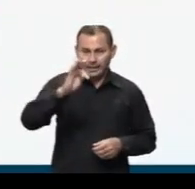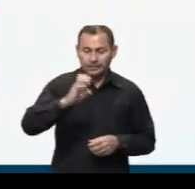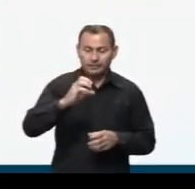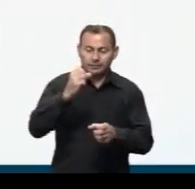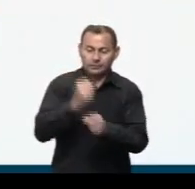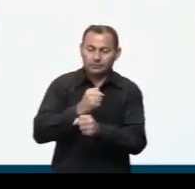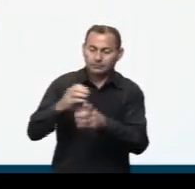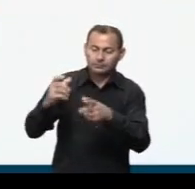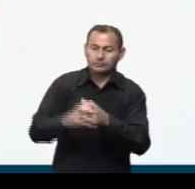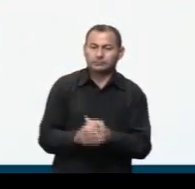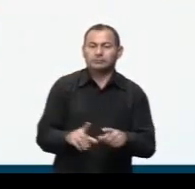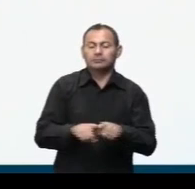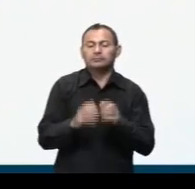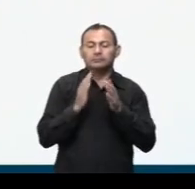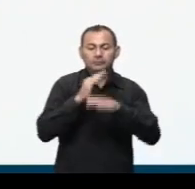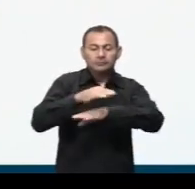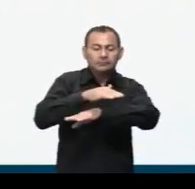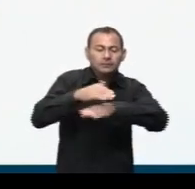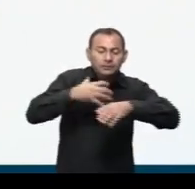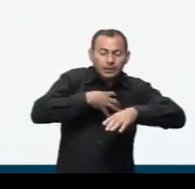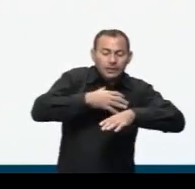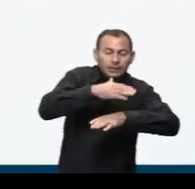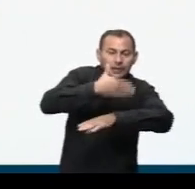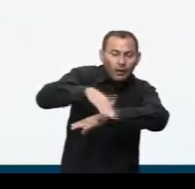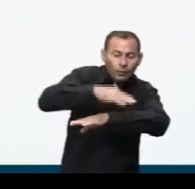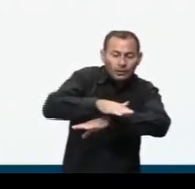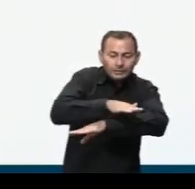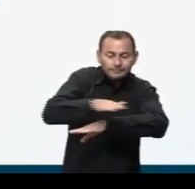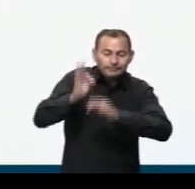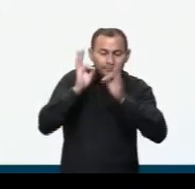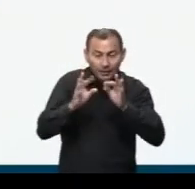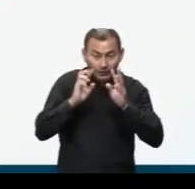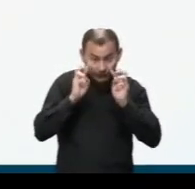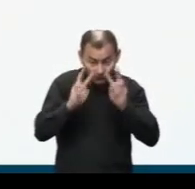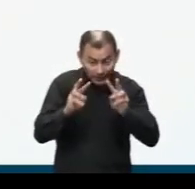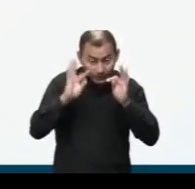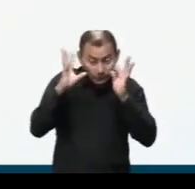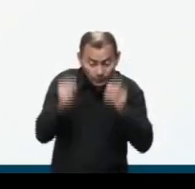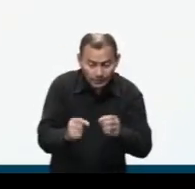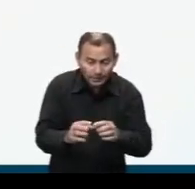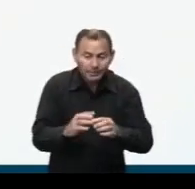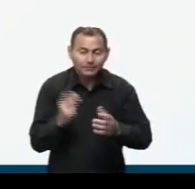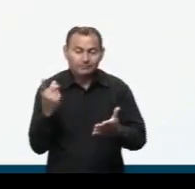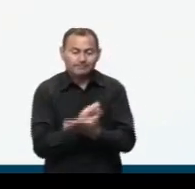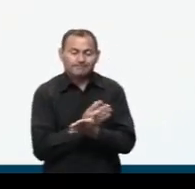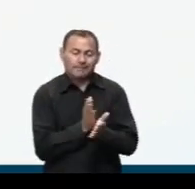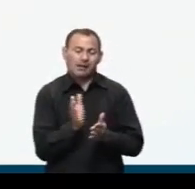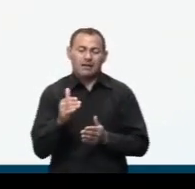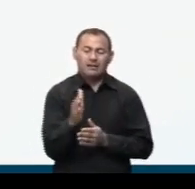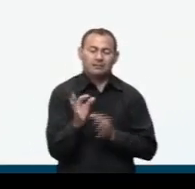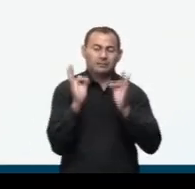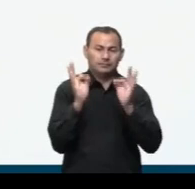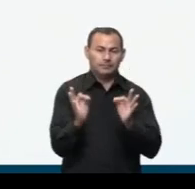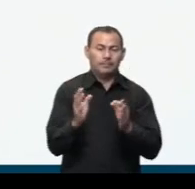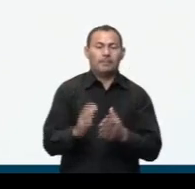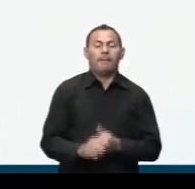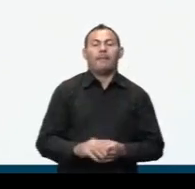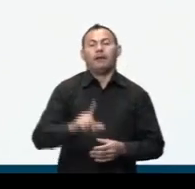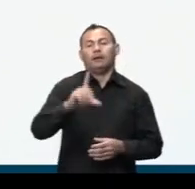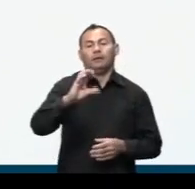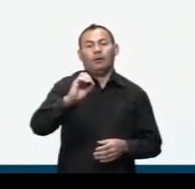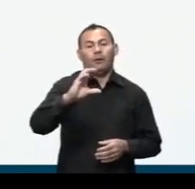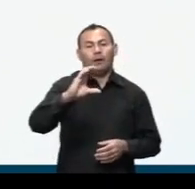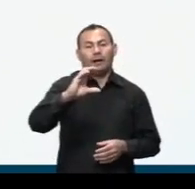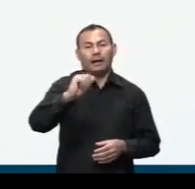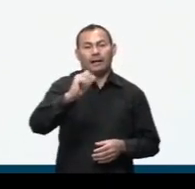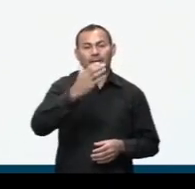terrenos, tá? Alinhamento da rua, muito importante isso. Muito bem. Então, a locação, pessoal,